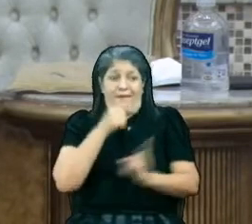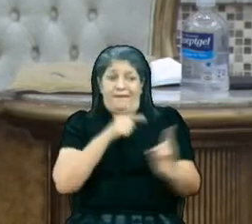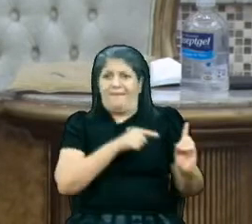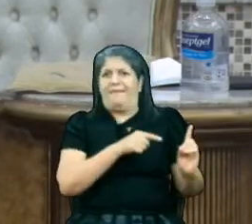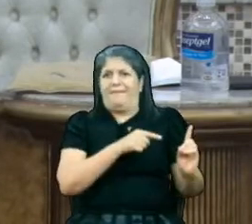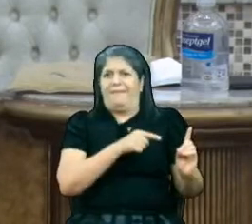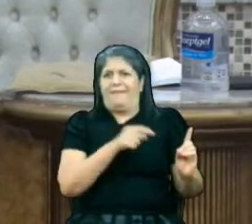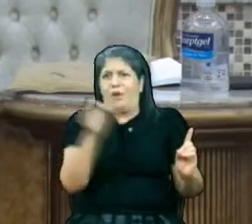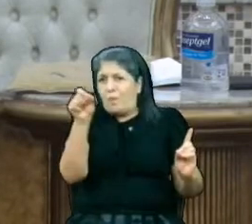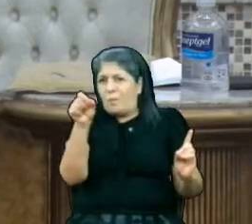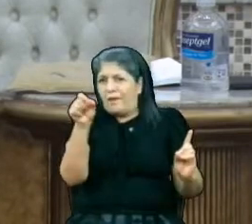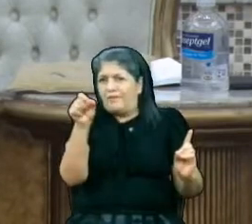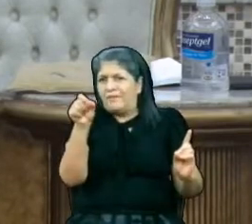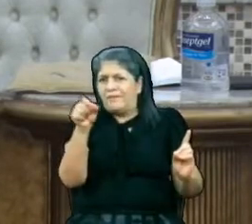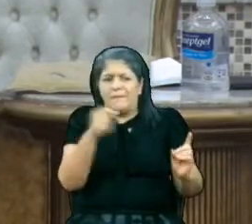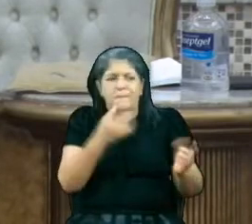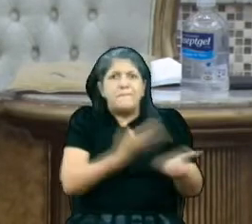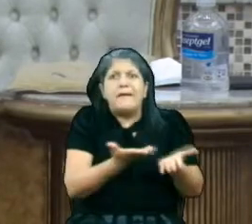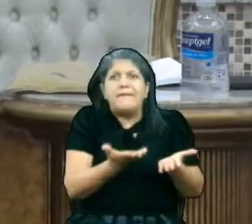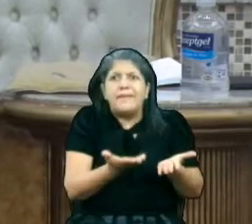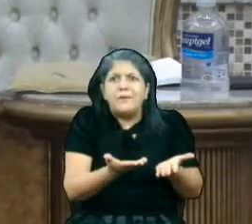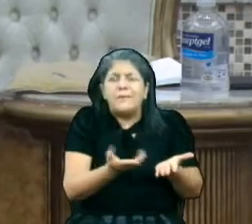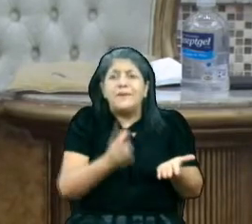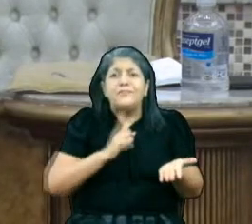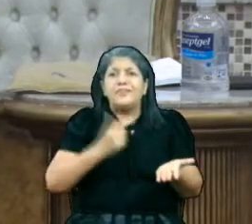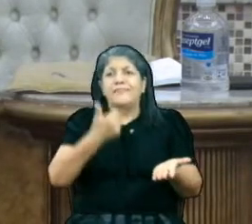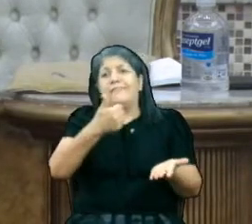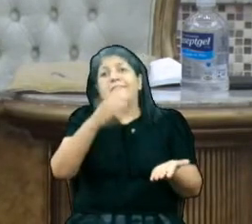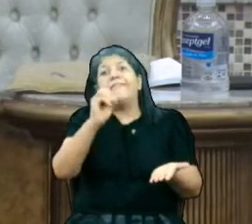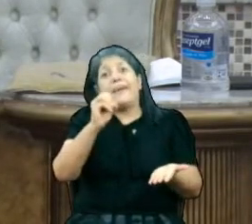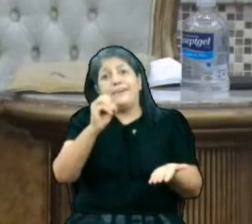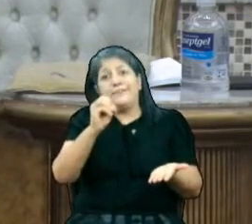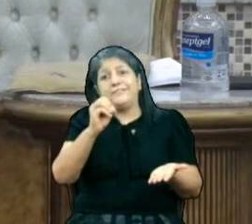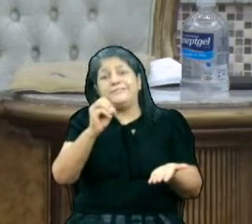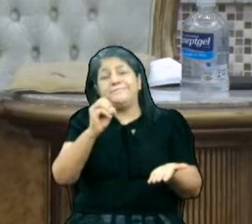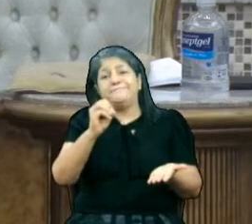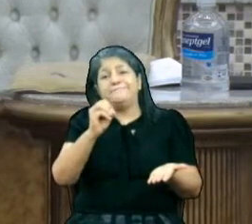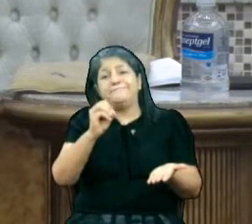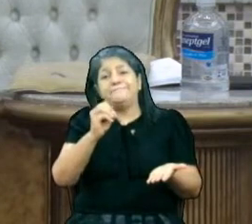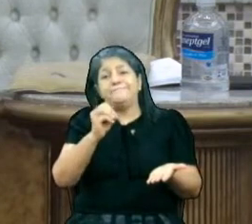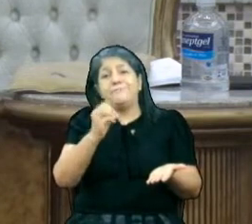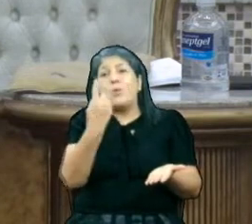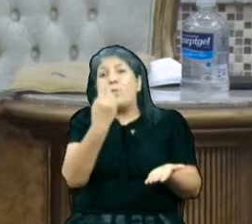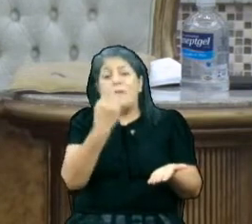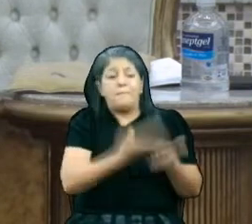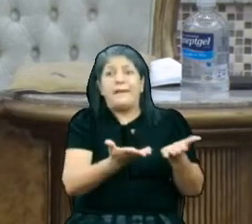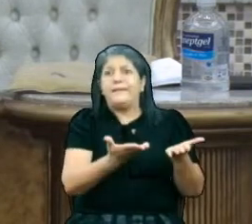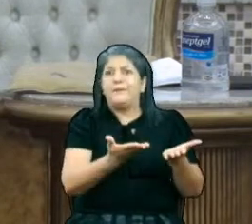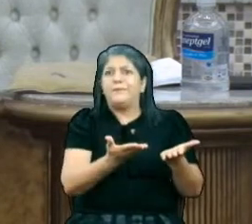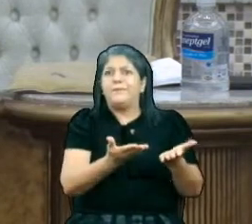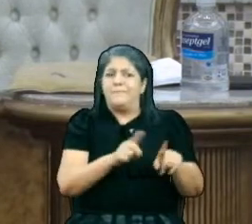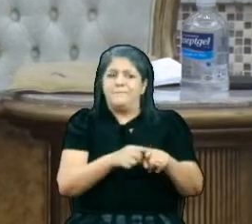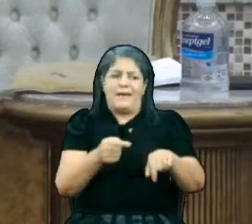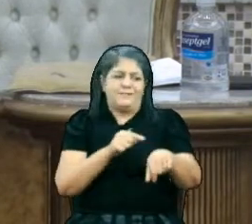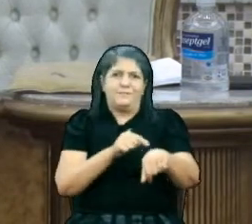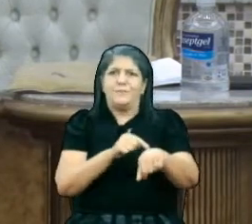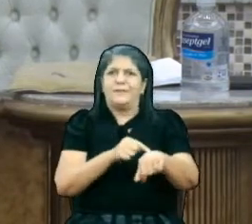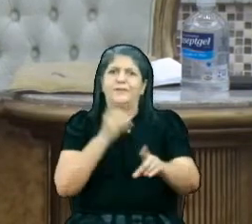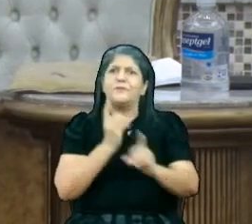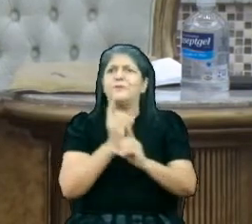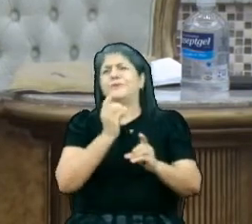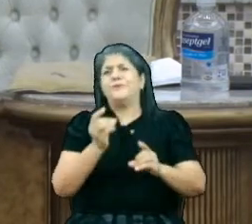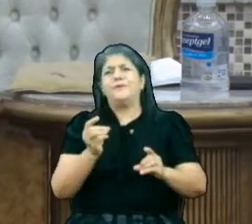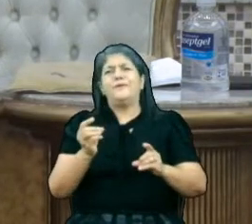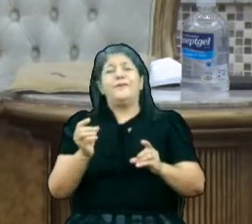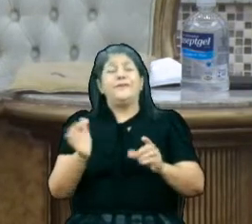moeda de valor mas encontramos também um filho conhecido como o filho pródigo este se perdeu